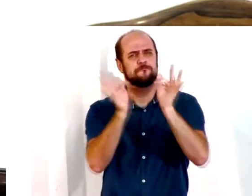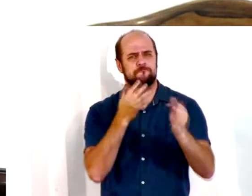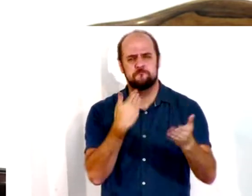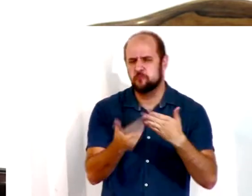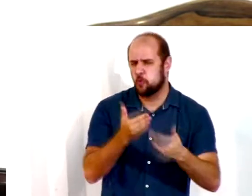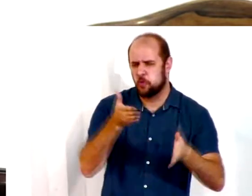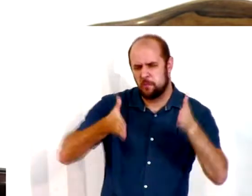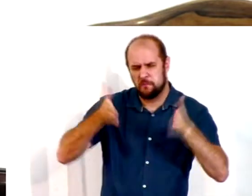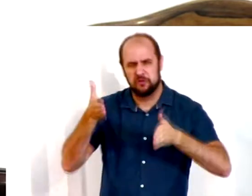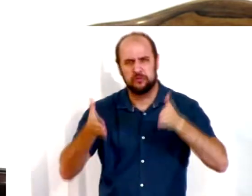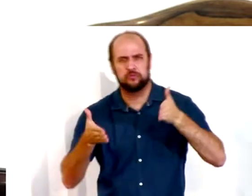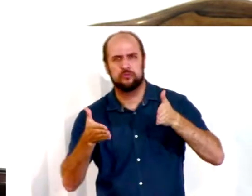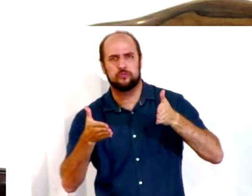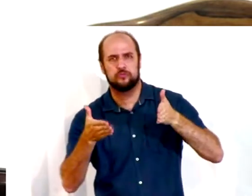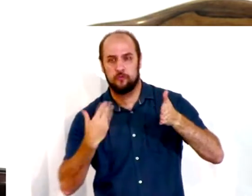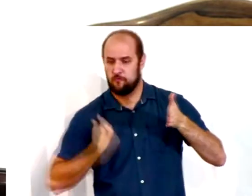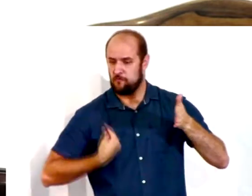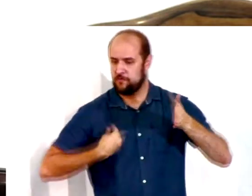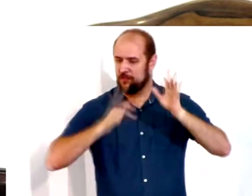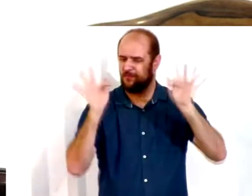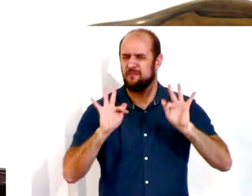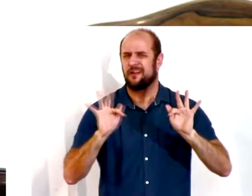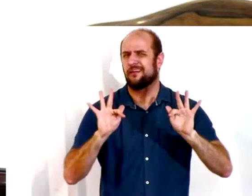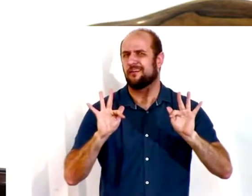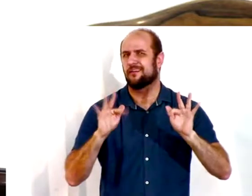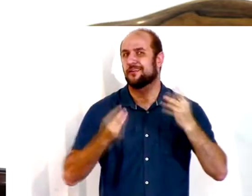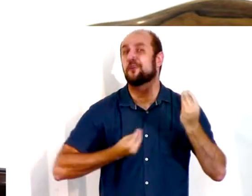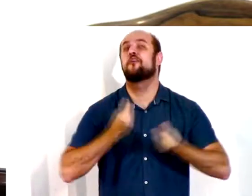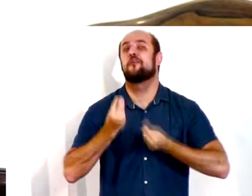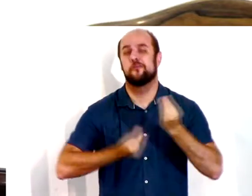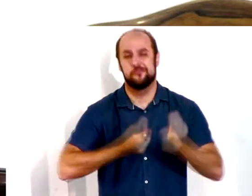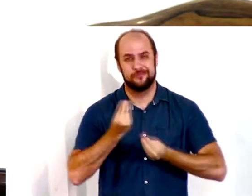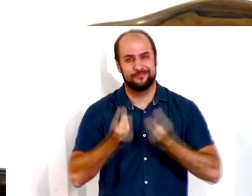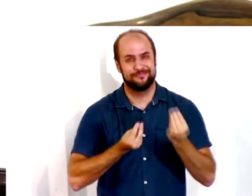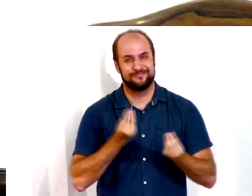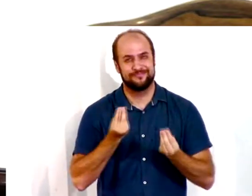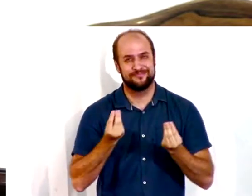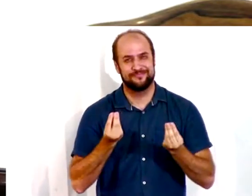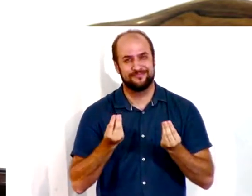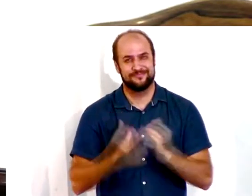qualquer circunstância, viver contente?